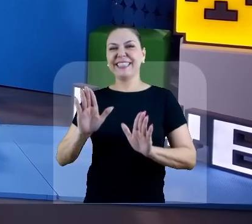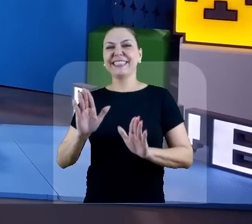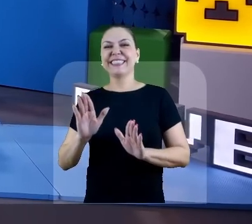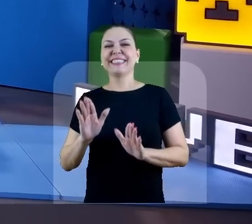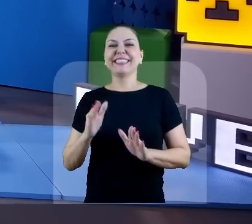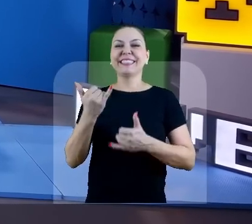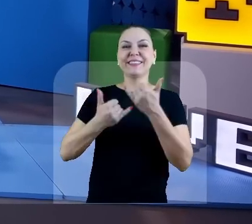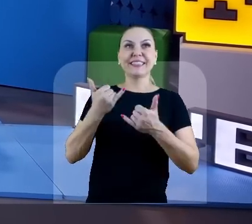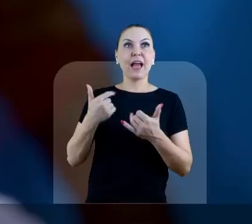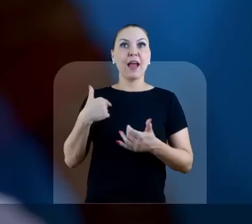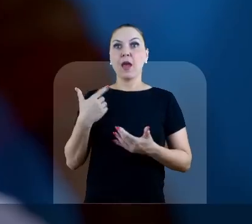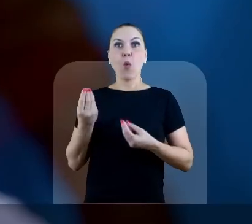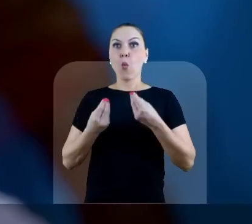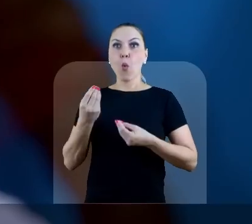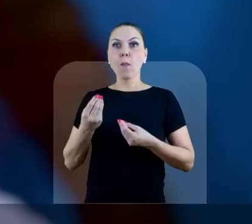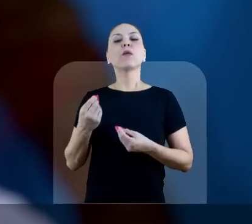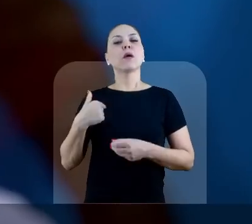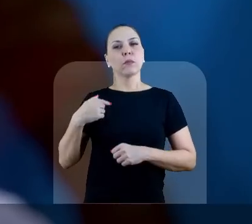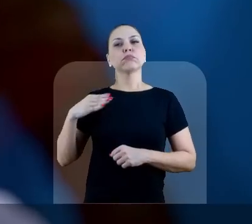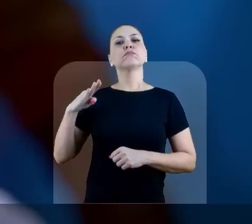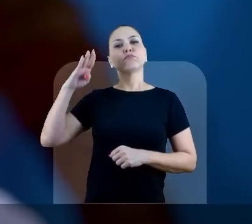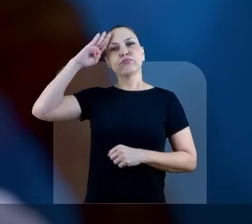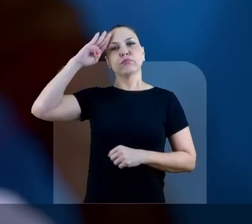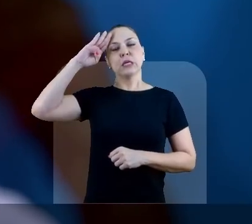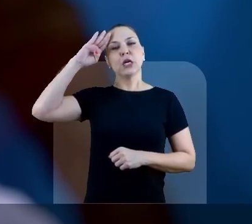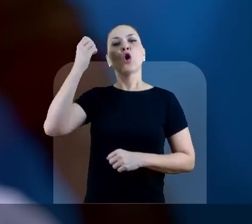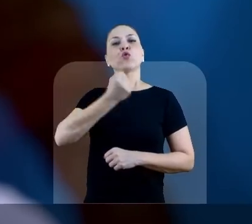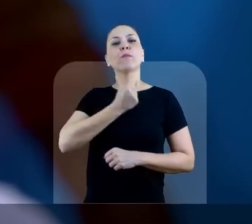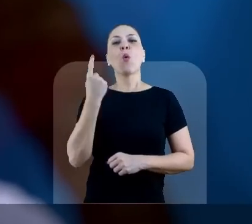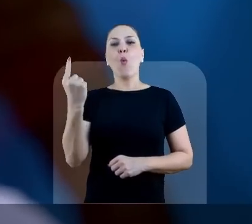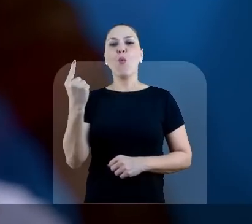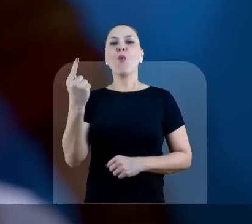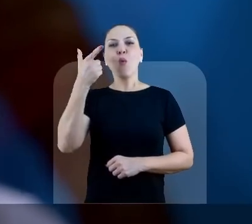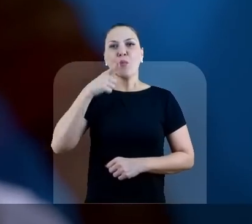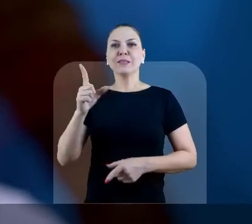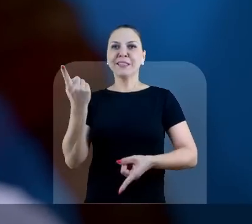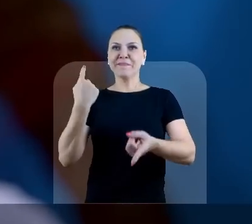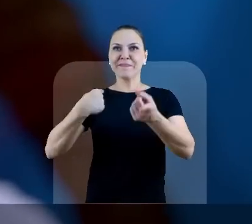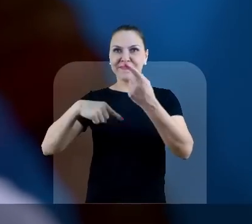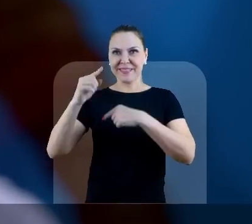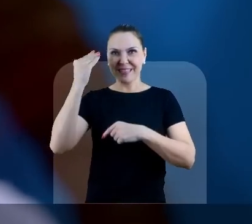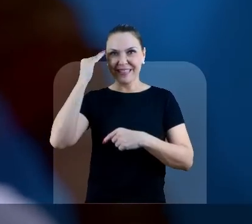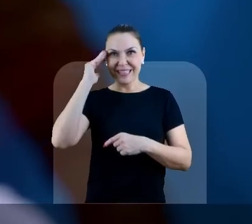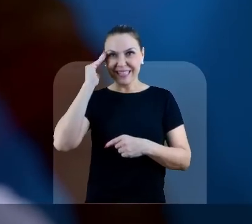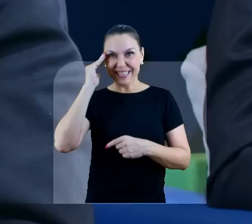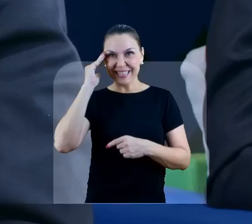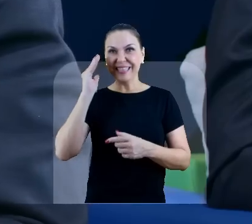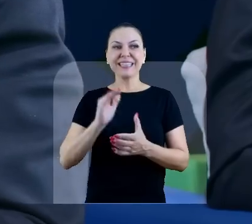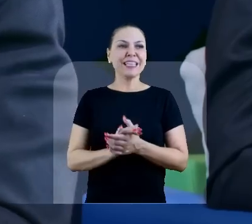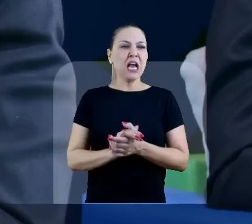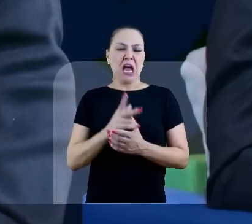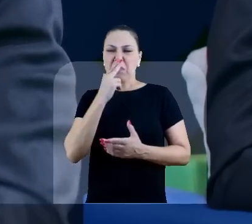45 tenentes e capitães, falei, vou ser o 01, e fui o 01. Depois fiz um curso de mergulho profissional, vou ser o